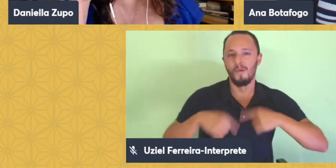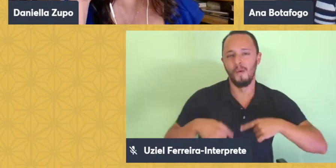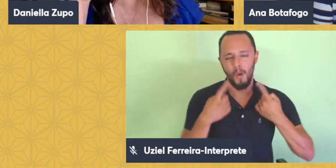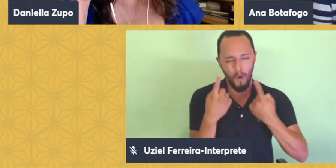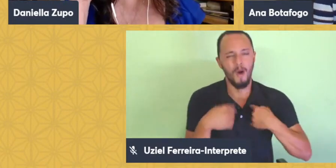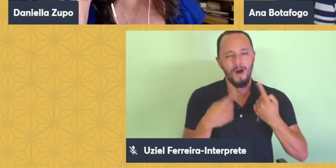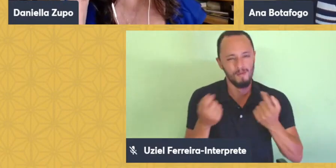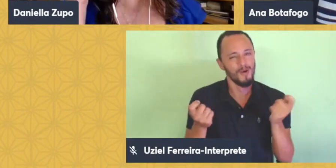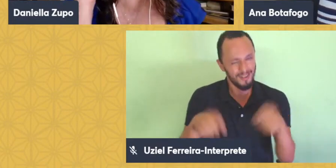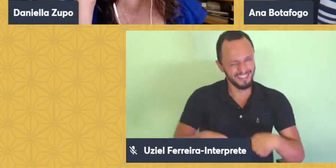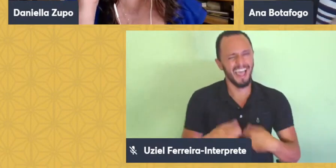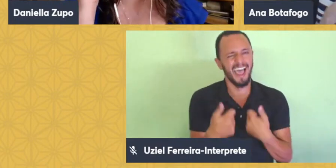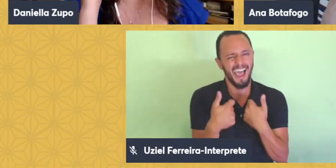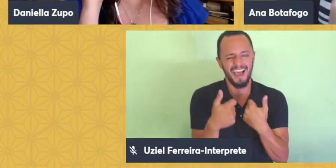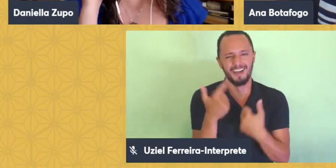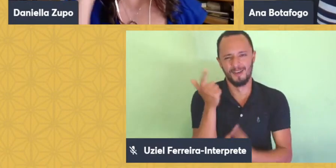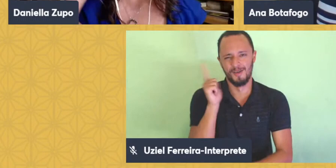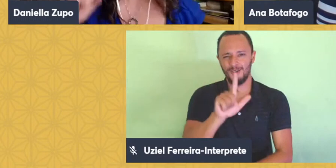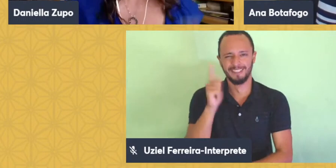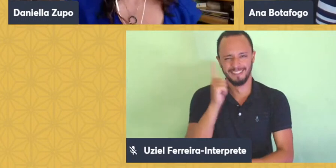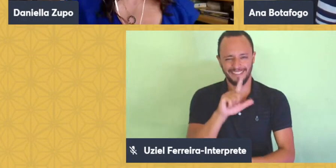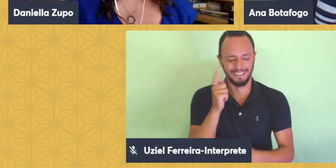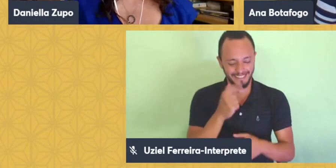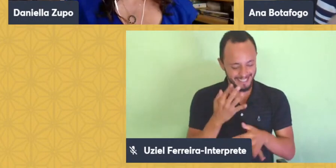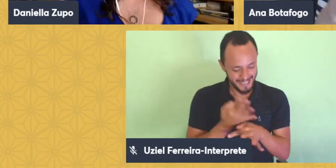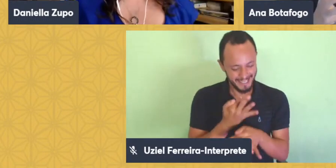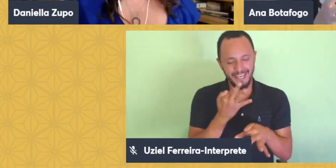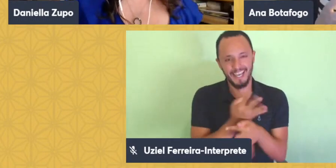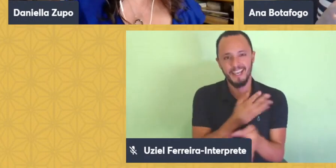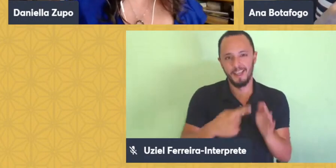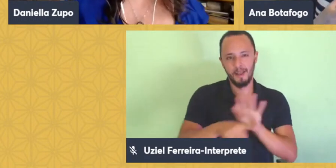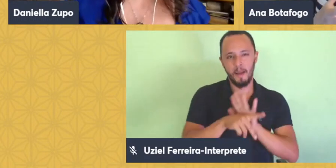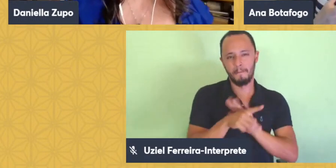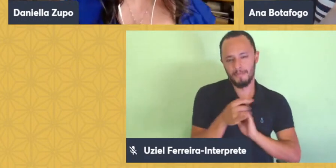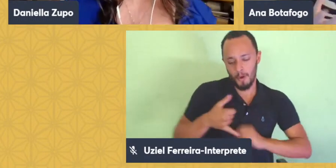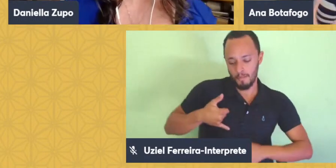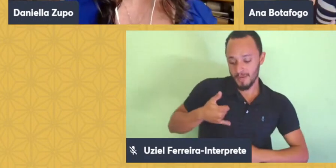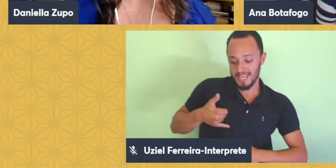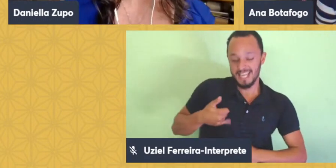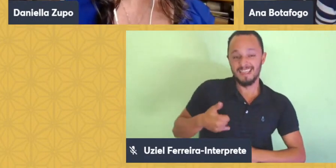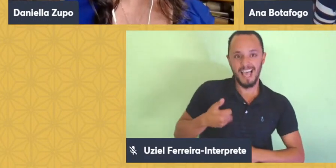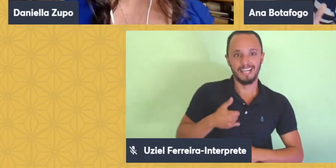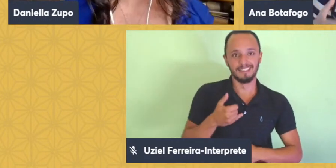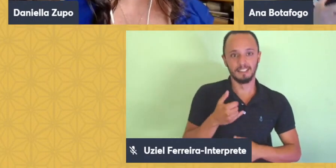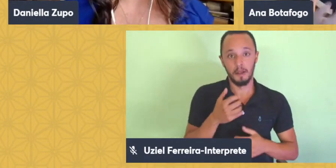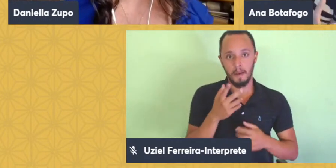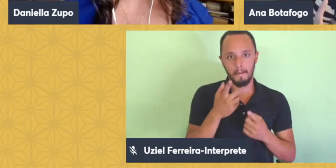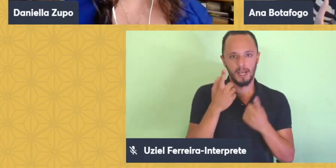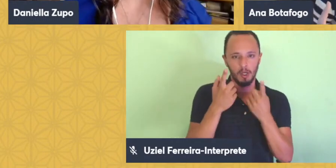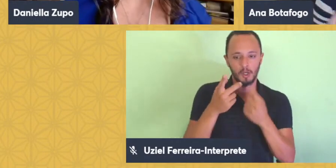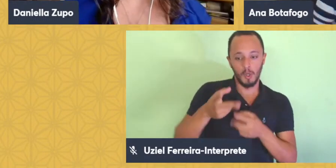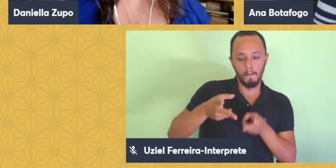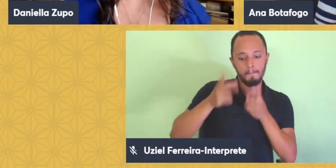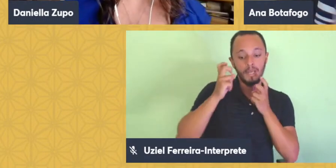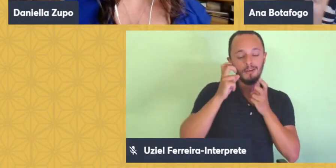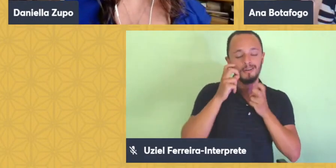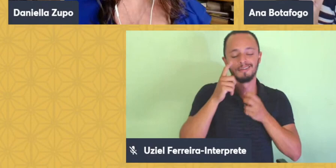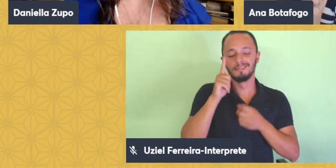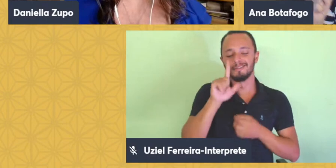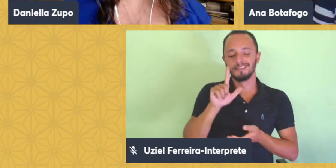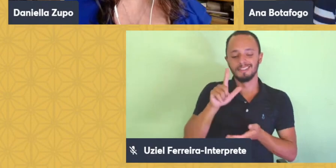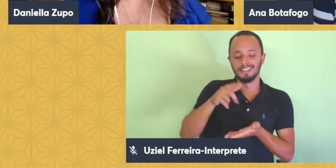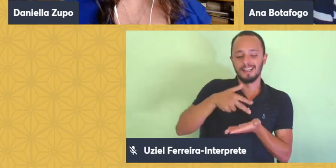para dar conta da conta tudo isso mas assim é cada corpo é um corpo eu tive a sorte